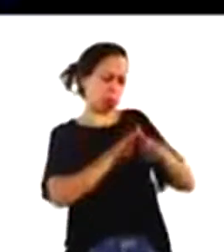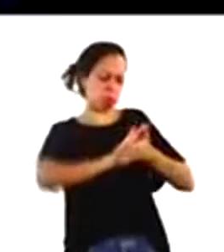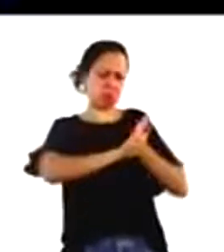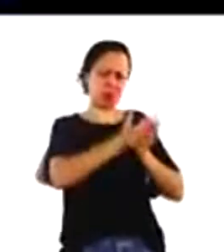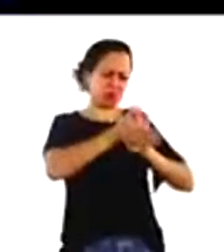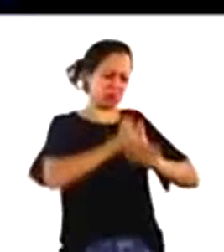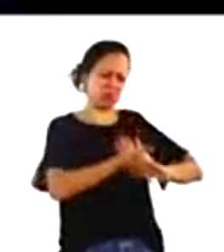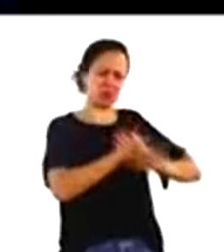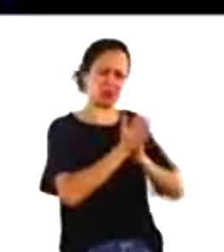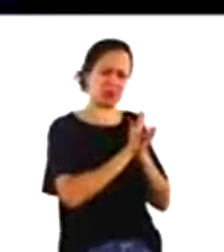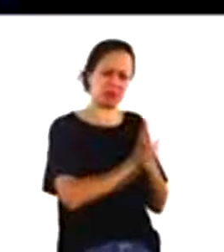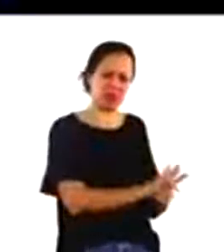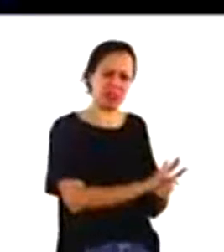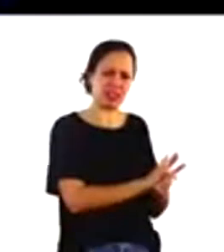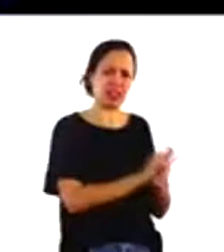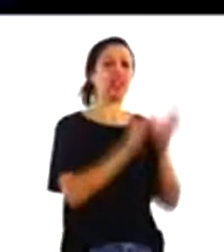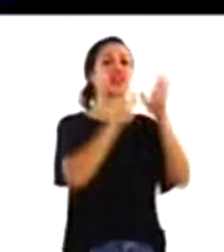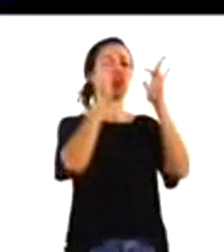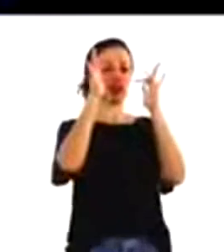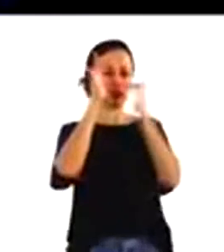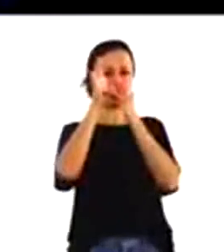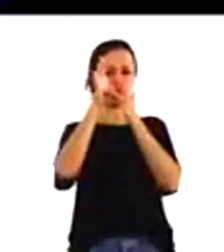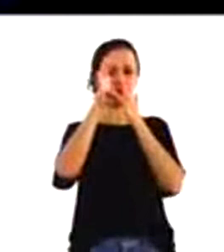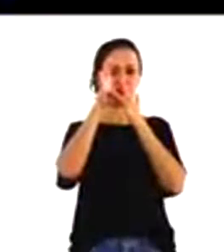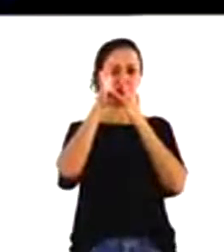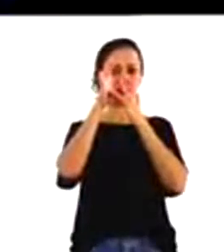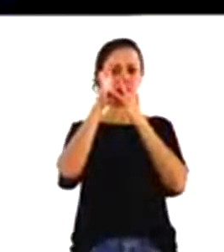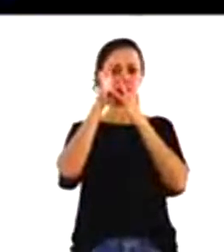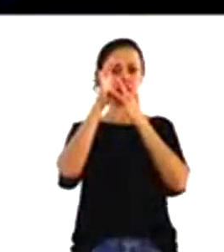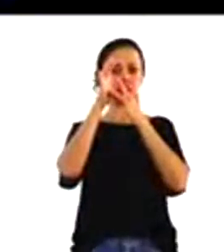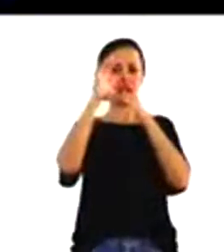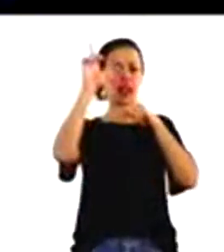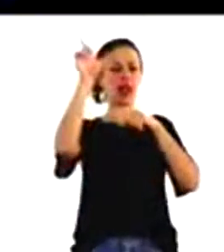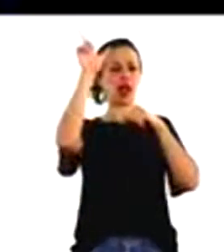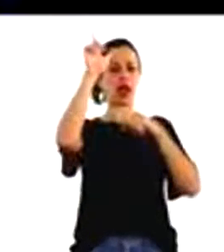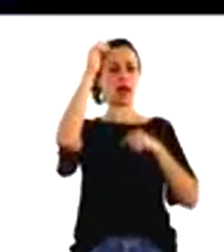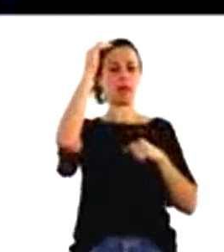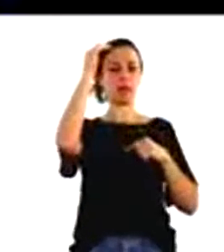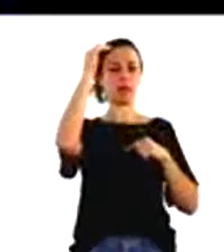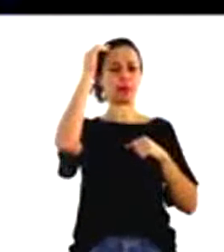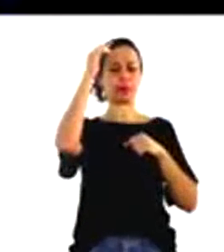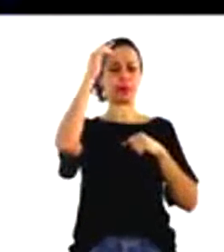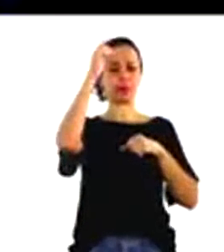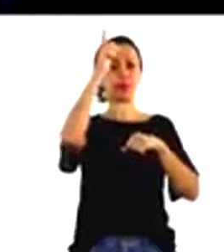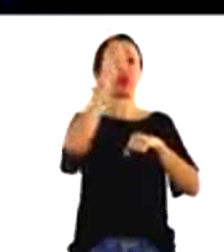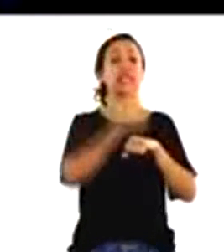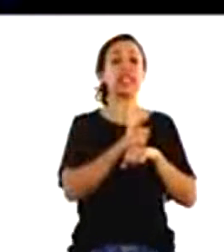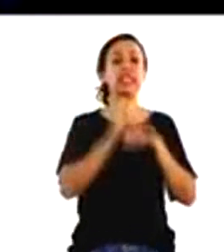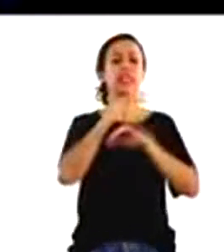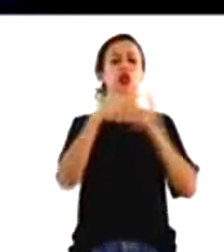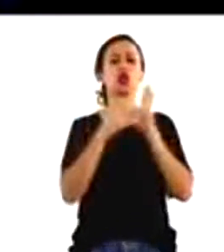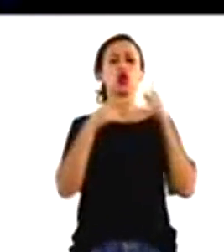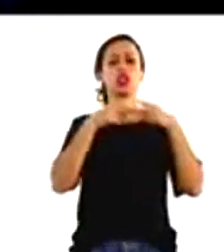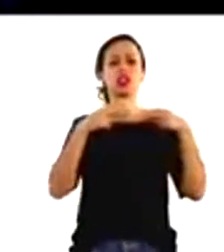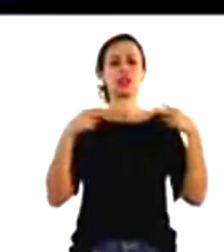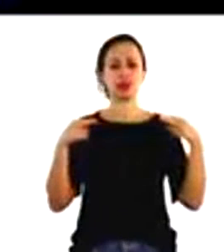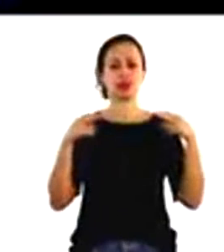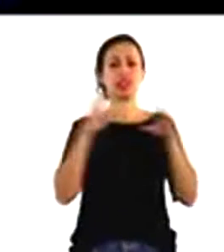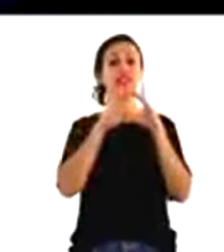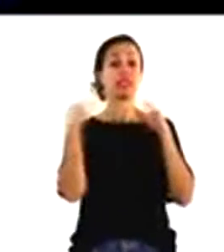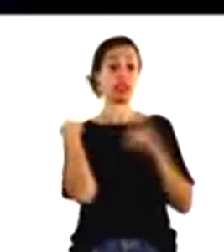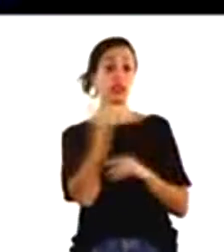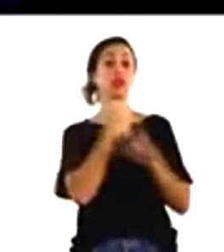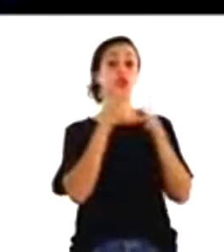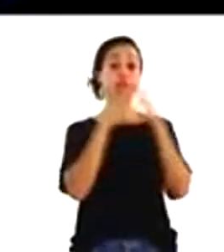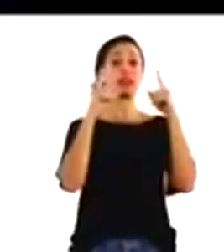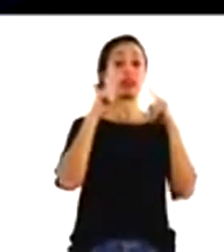sobre todas as coisas, o deu à igreja, a qual é o seu corpo, a plenitude daquele que a